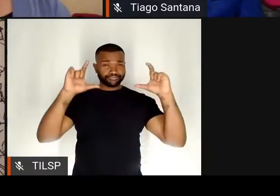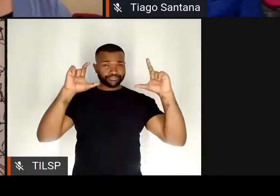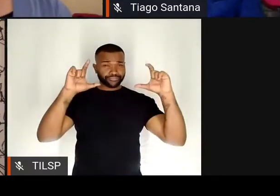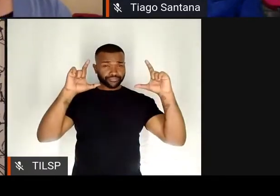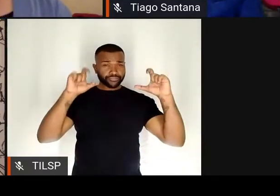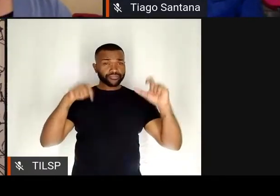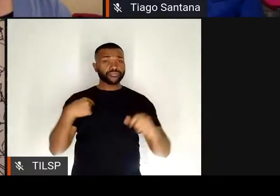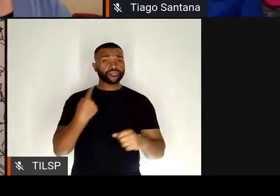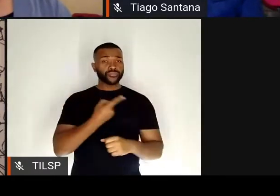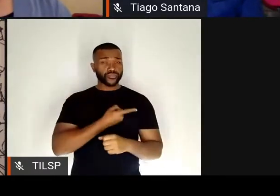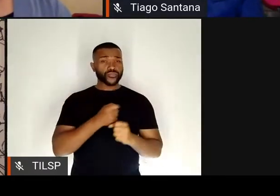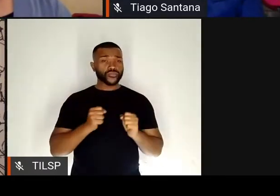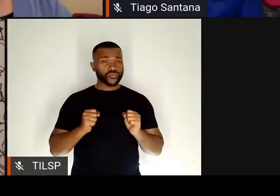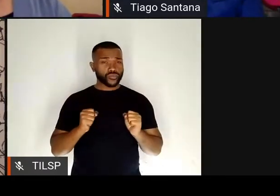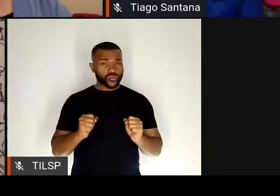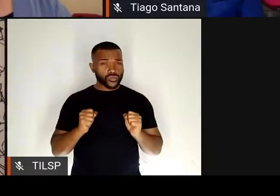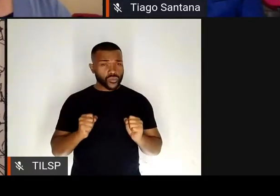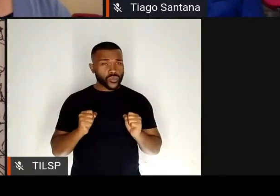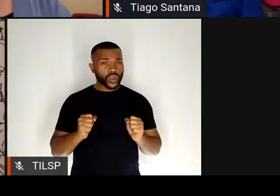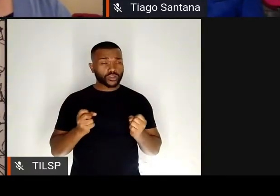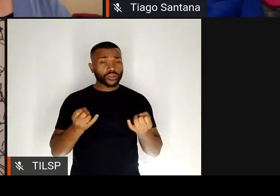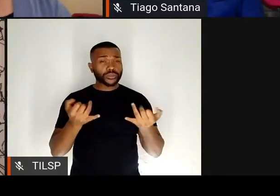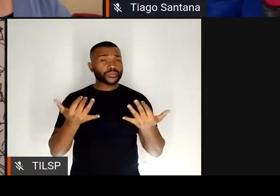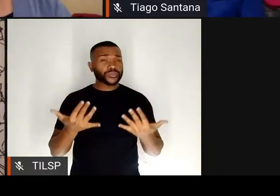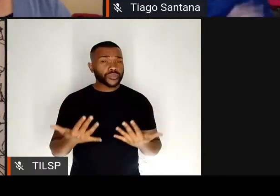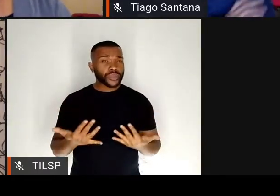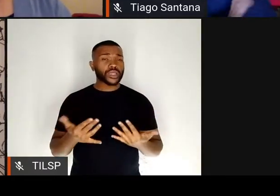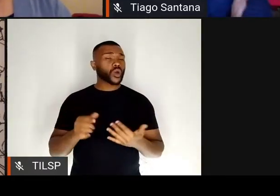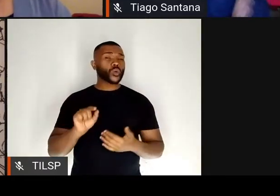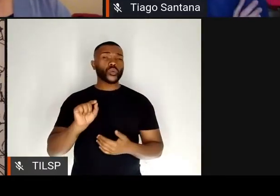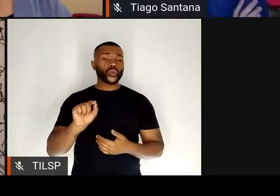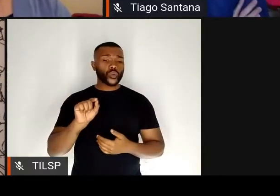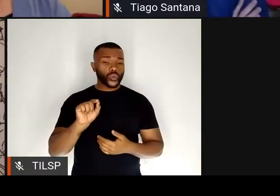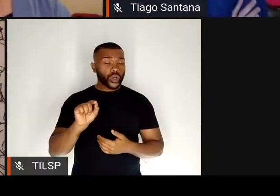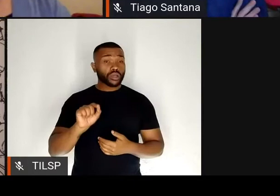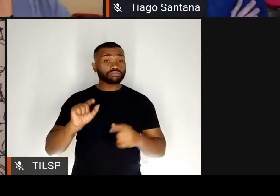pode citar é